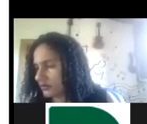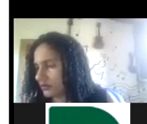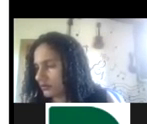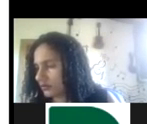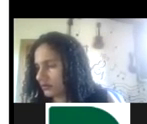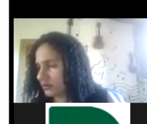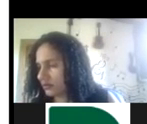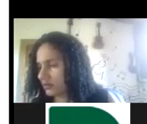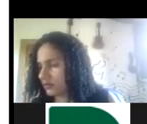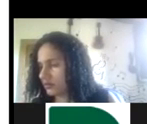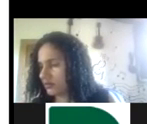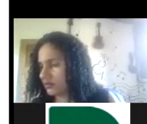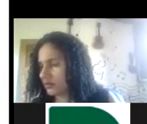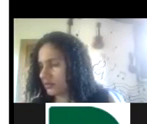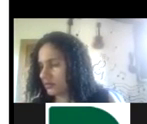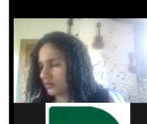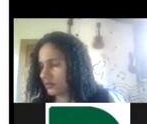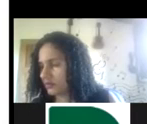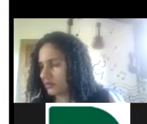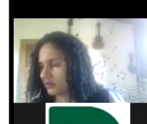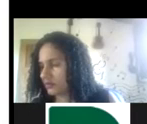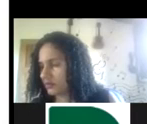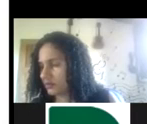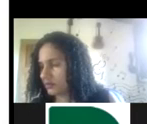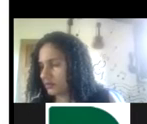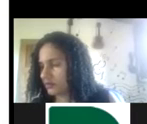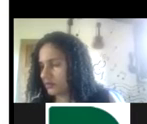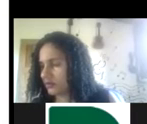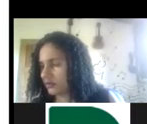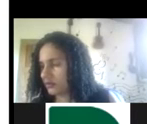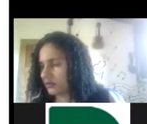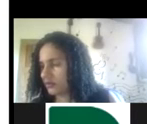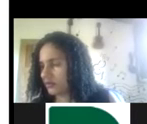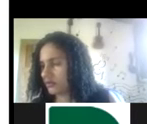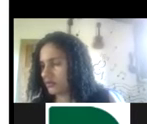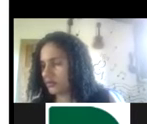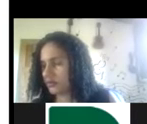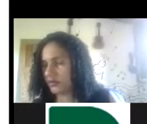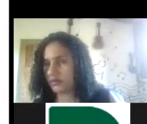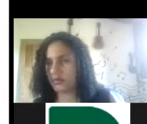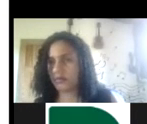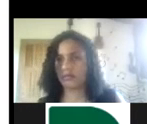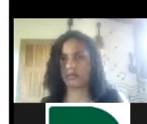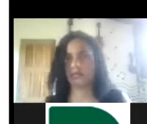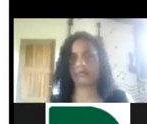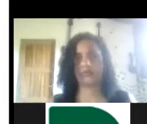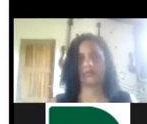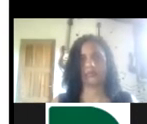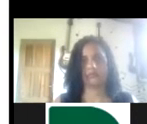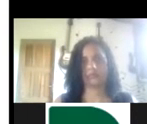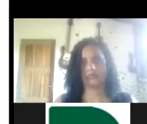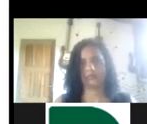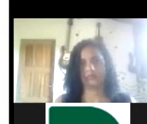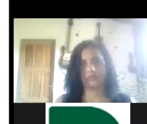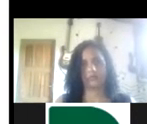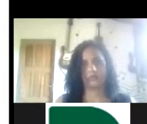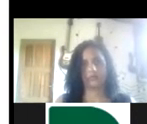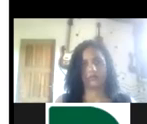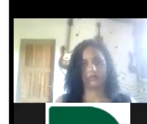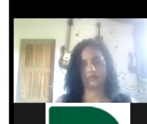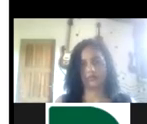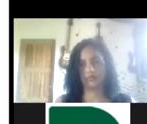né? Então, o juiz faz a indicação para que aquele caso vá para mediação, né? Mas nas cortes americanas existe